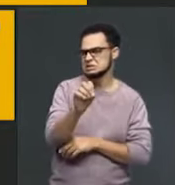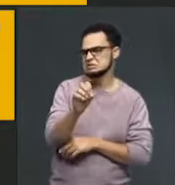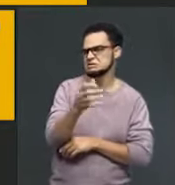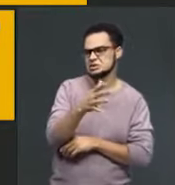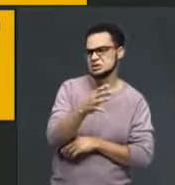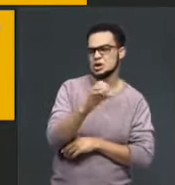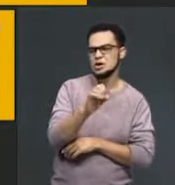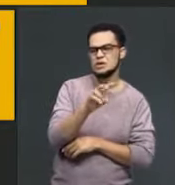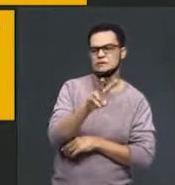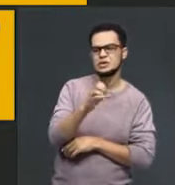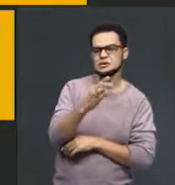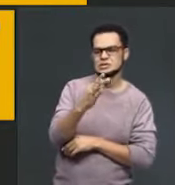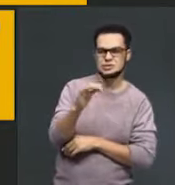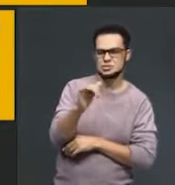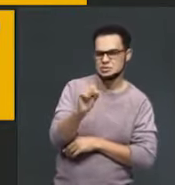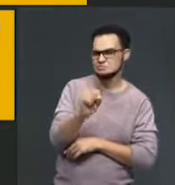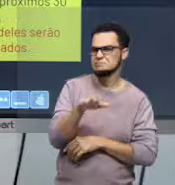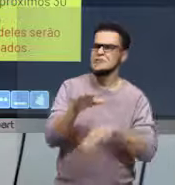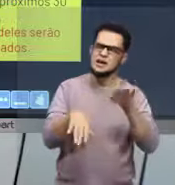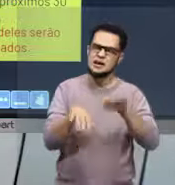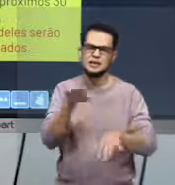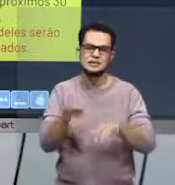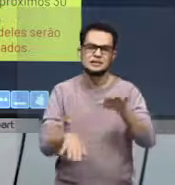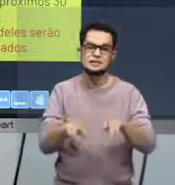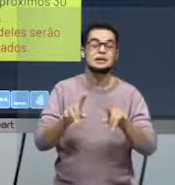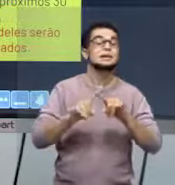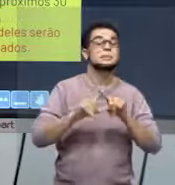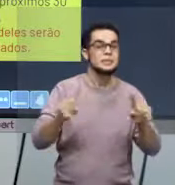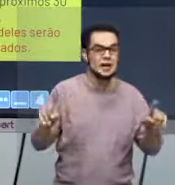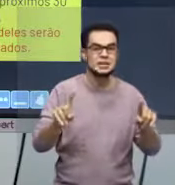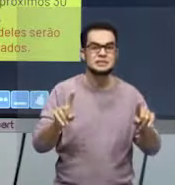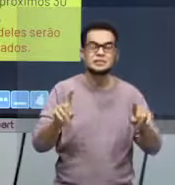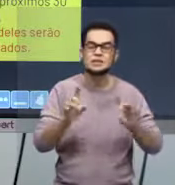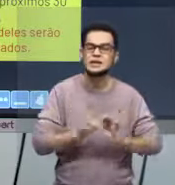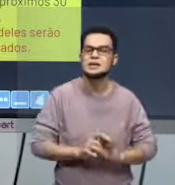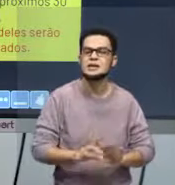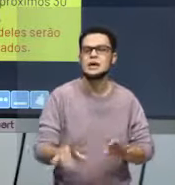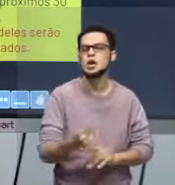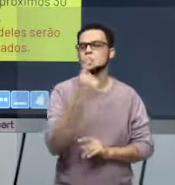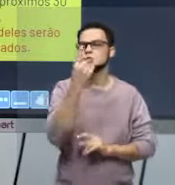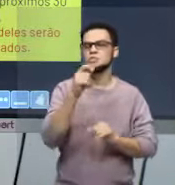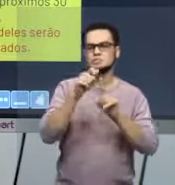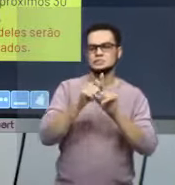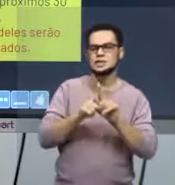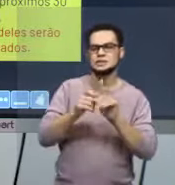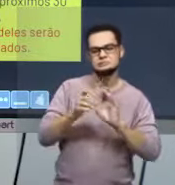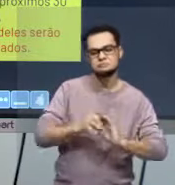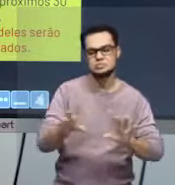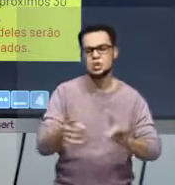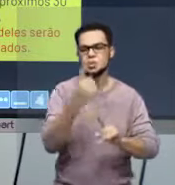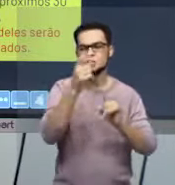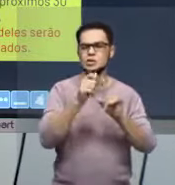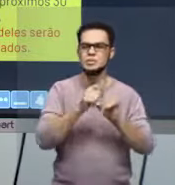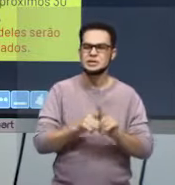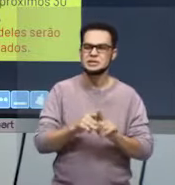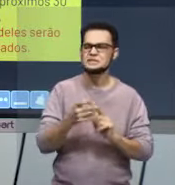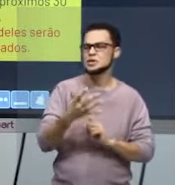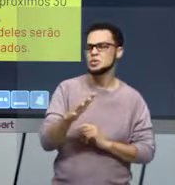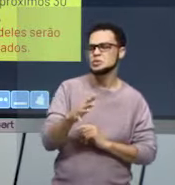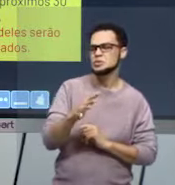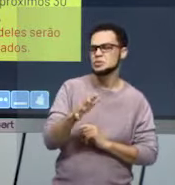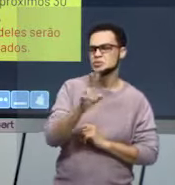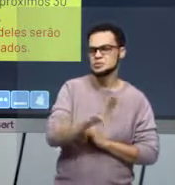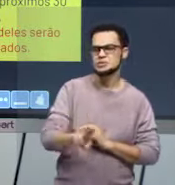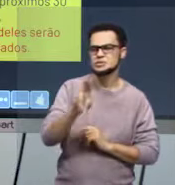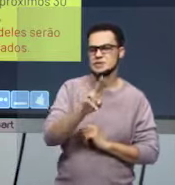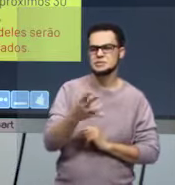isso vai variar, tá? Mas como ela libera só um por mês, durante a vida, ela vai usar em torno de 400.